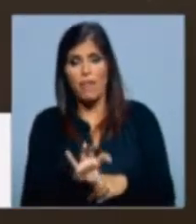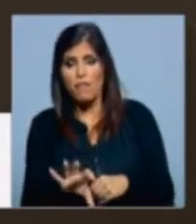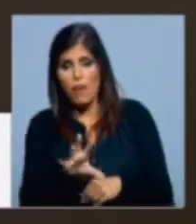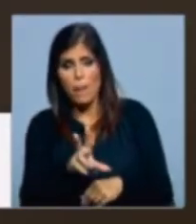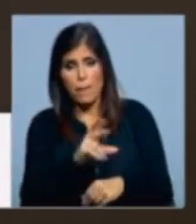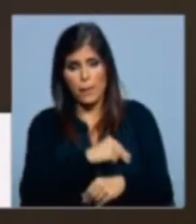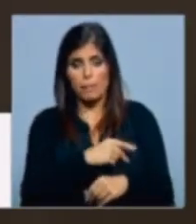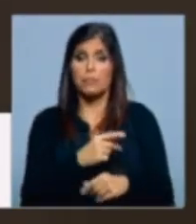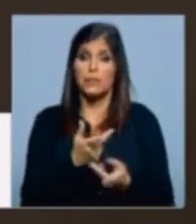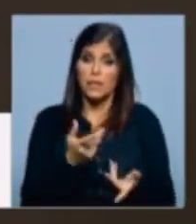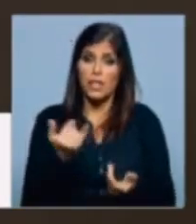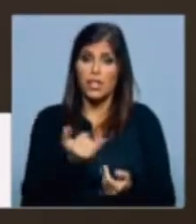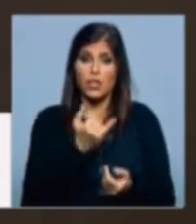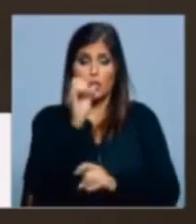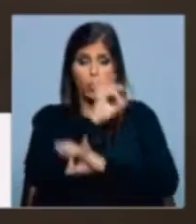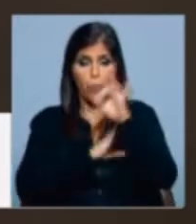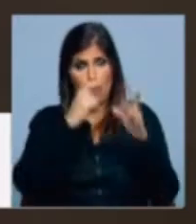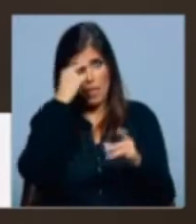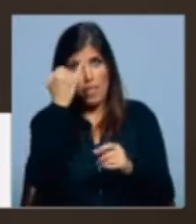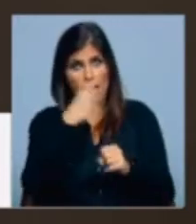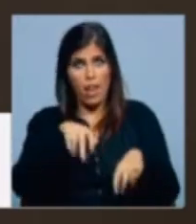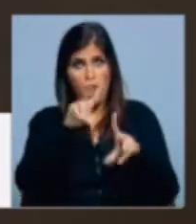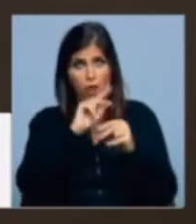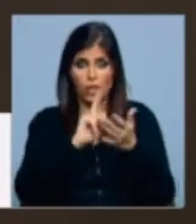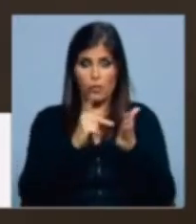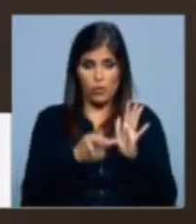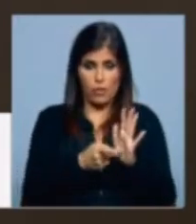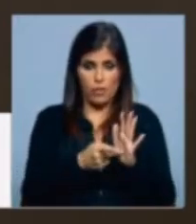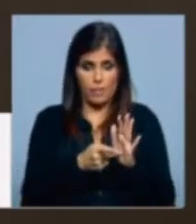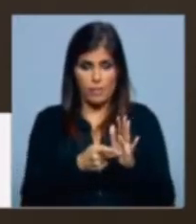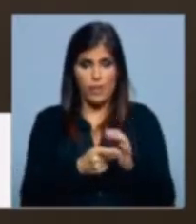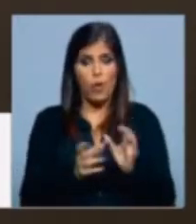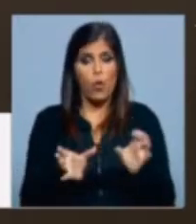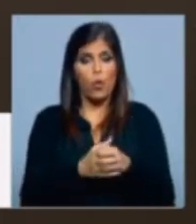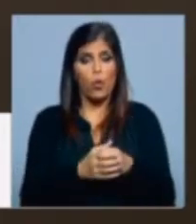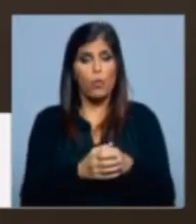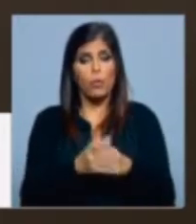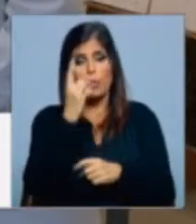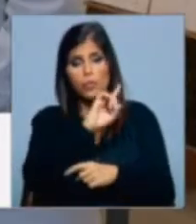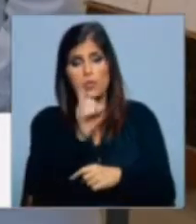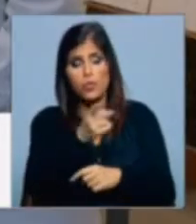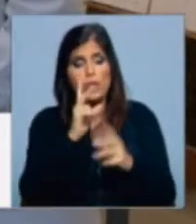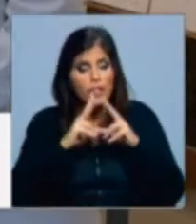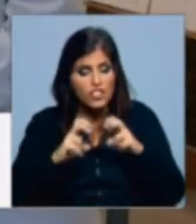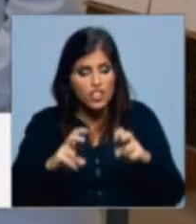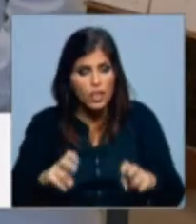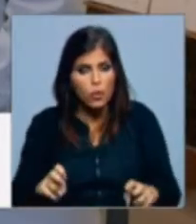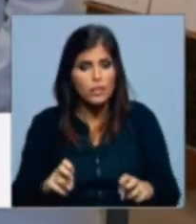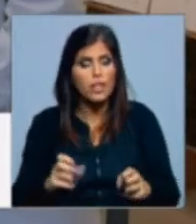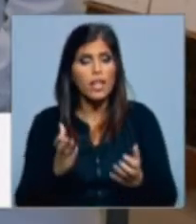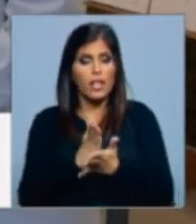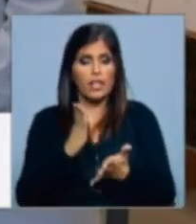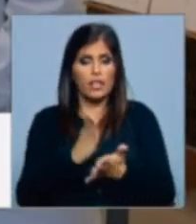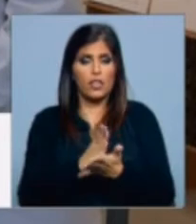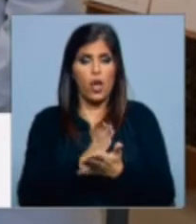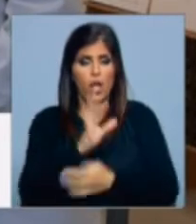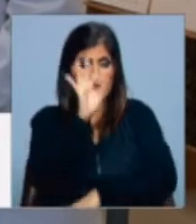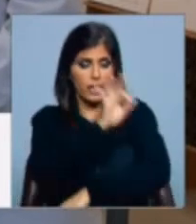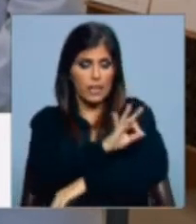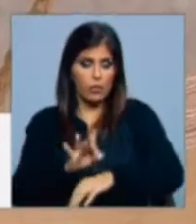pelo Instituto Europeu da Inovação e Tecnologia a um grupo de professores e investigadores da Escola de Arquitetura